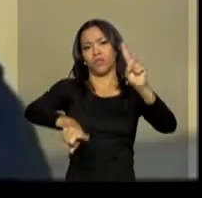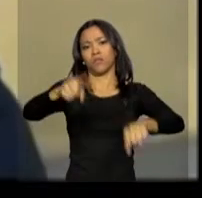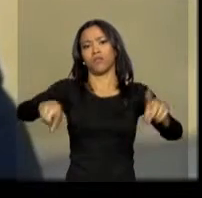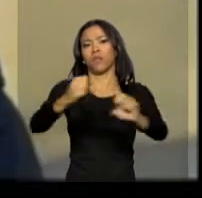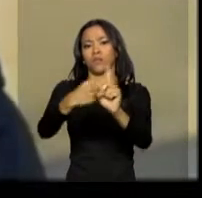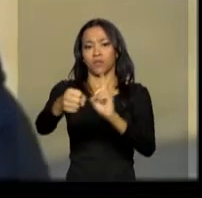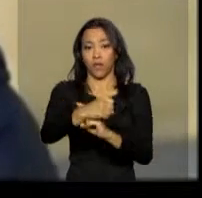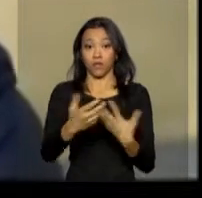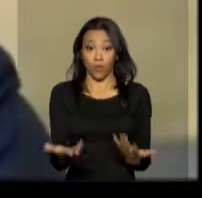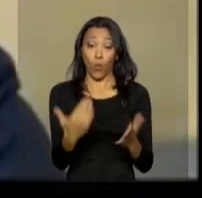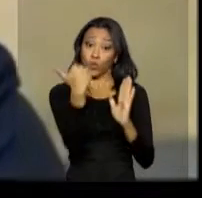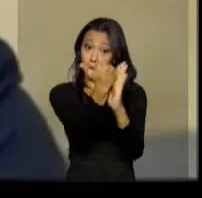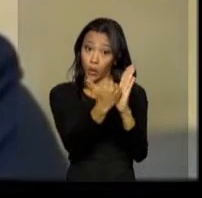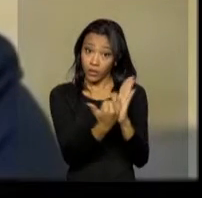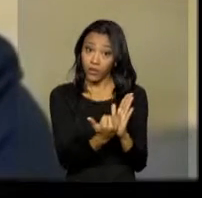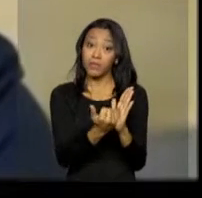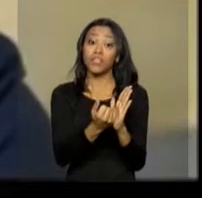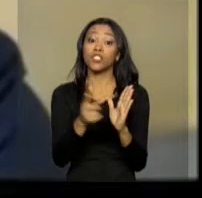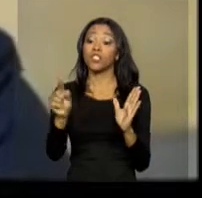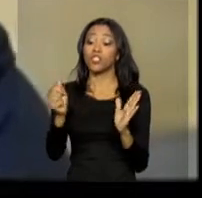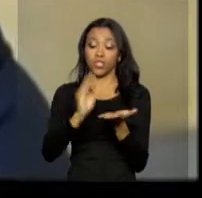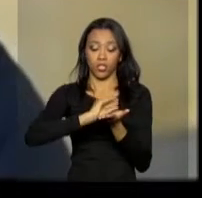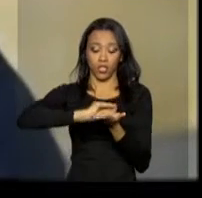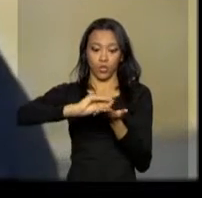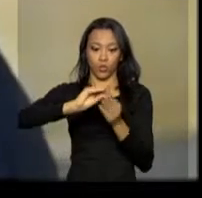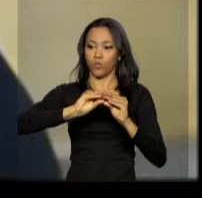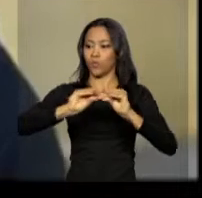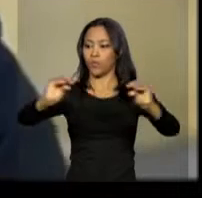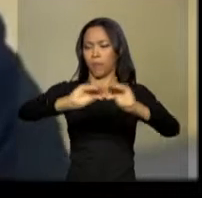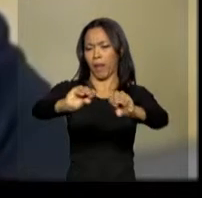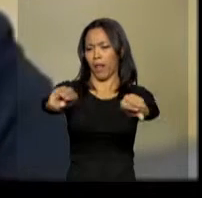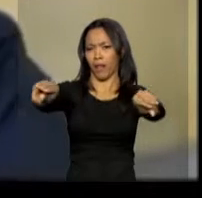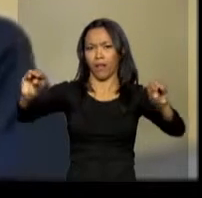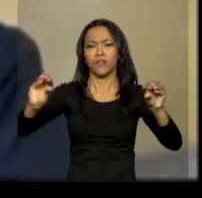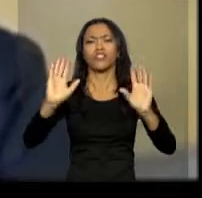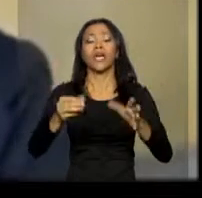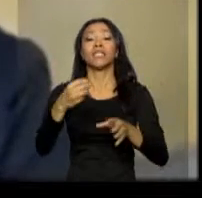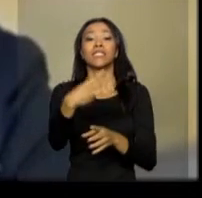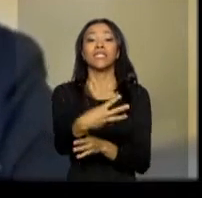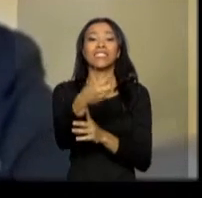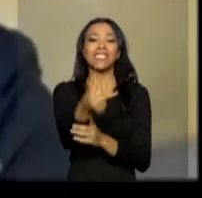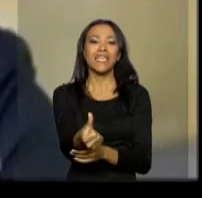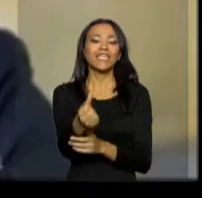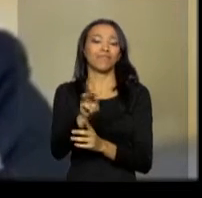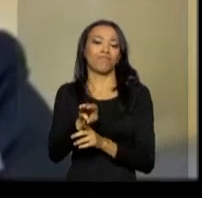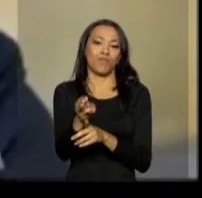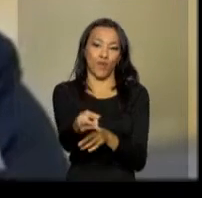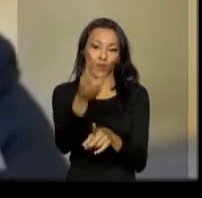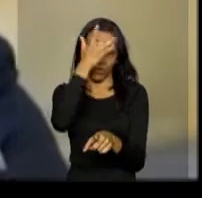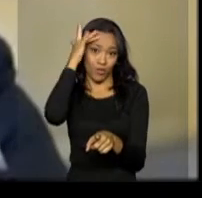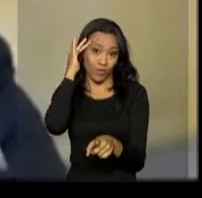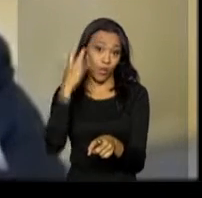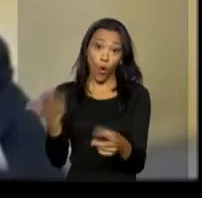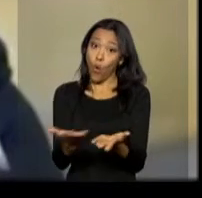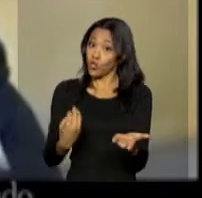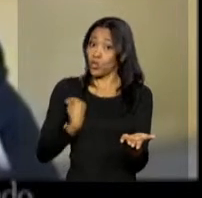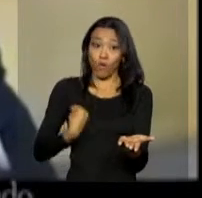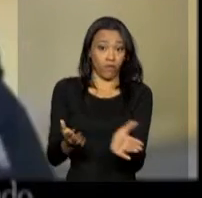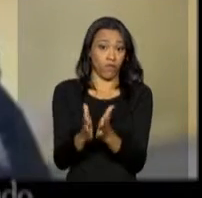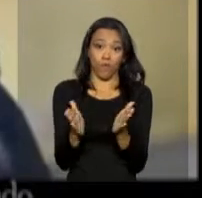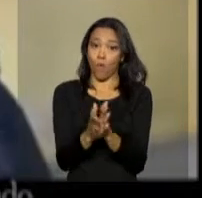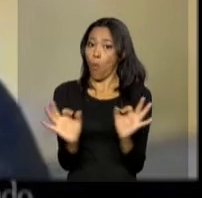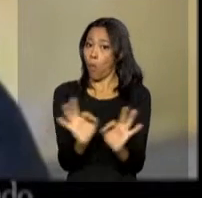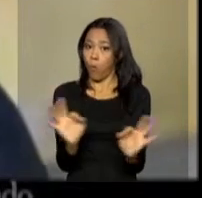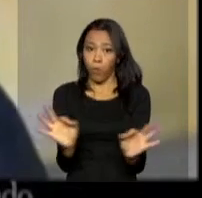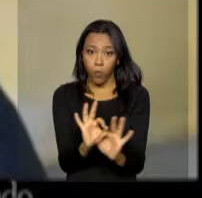desigualdade. Com os programas de transferência de renda, já tiramos 36 milhões de brasileiros da miséria. Mas